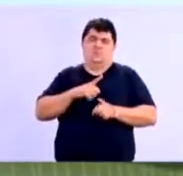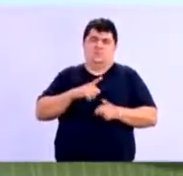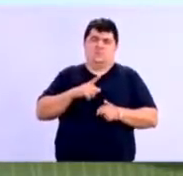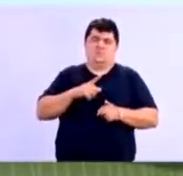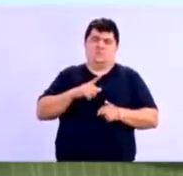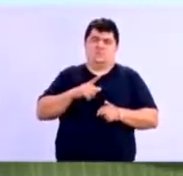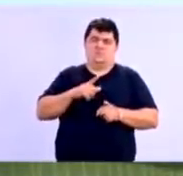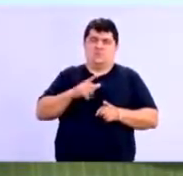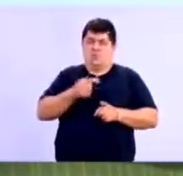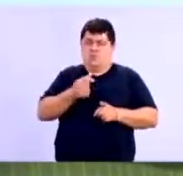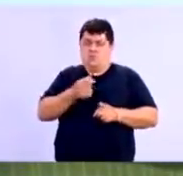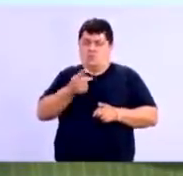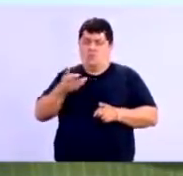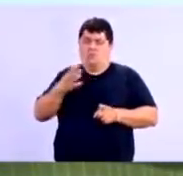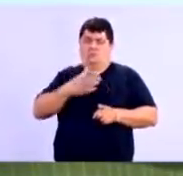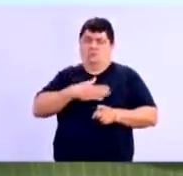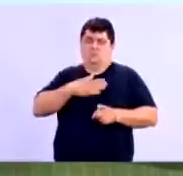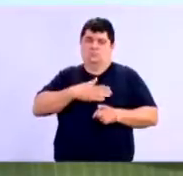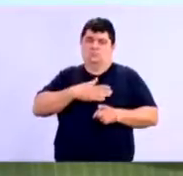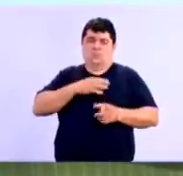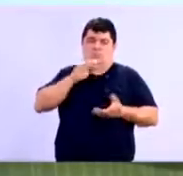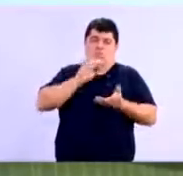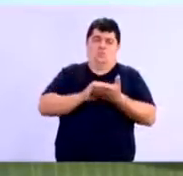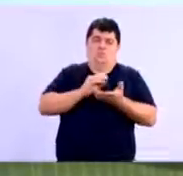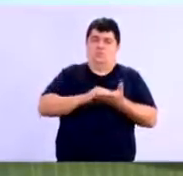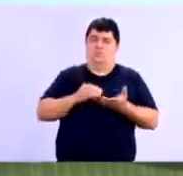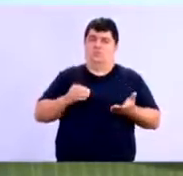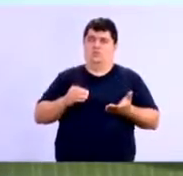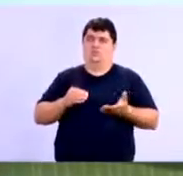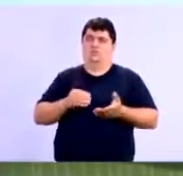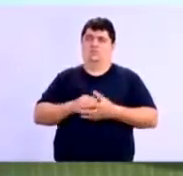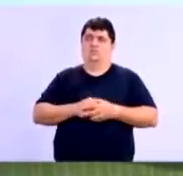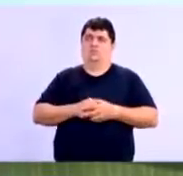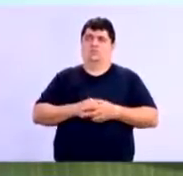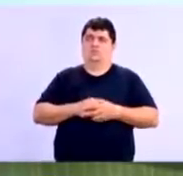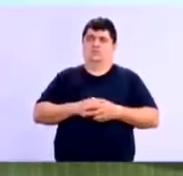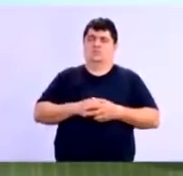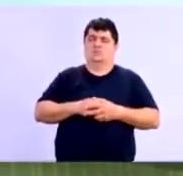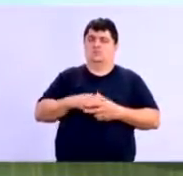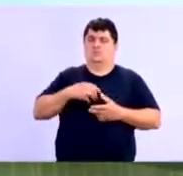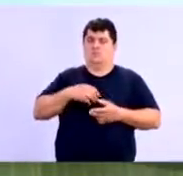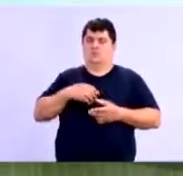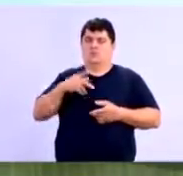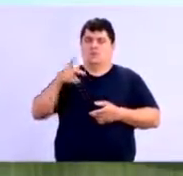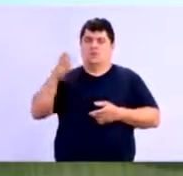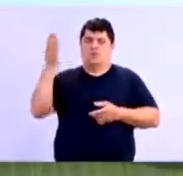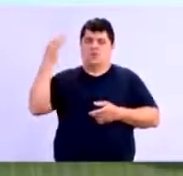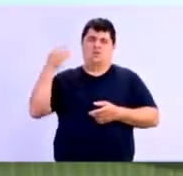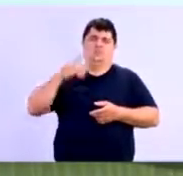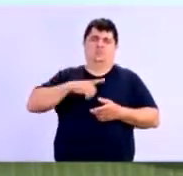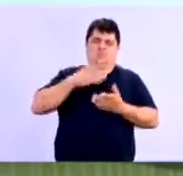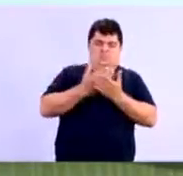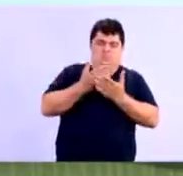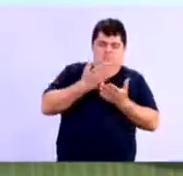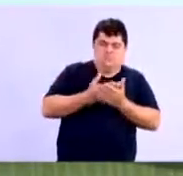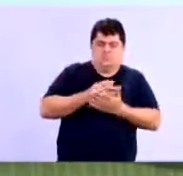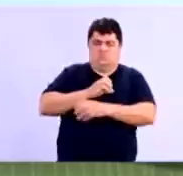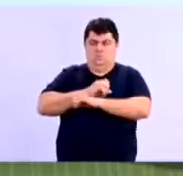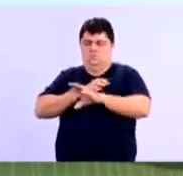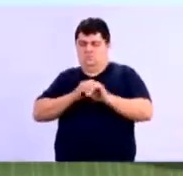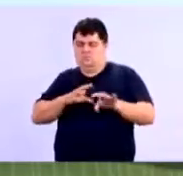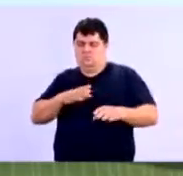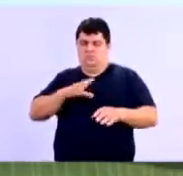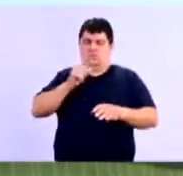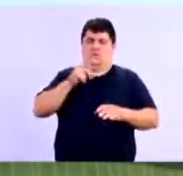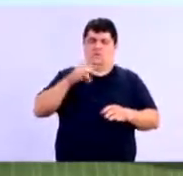que eu investi. Qual é a minha participação disso? Lembra lá da aula anterior, a participação de capital de terceiros e capital próprio,